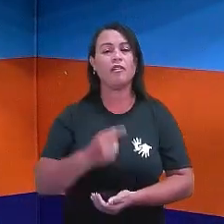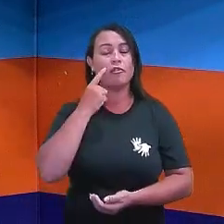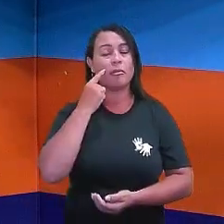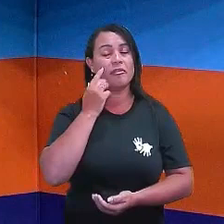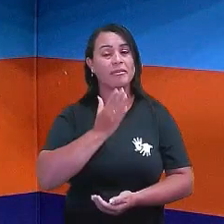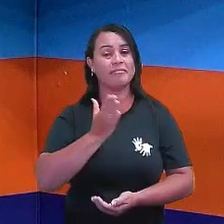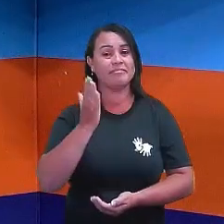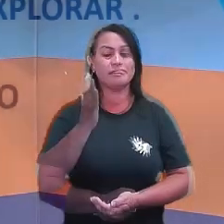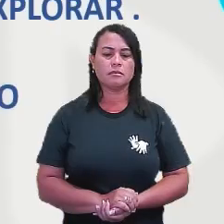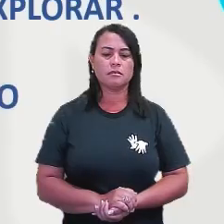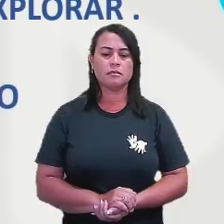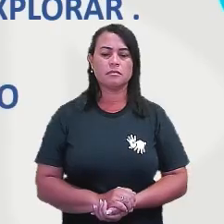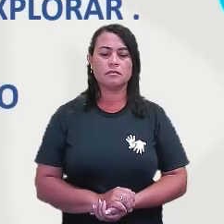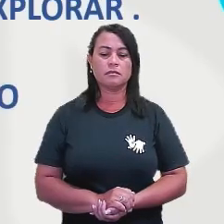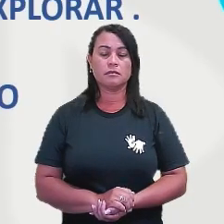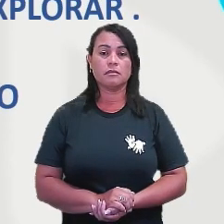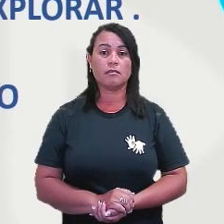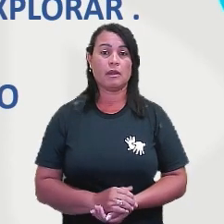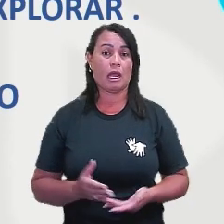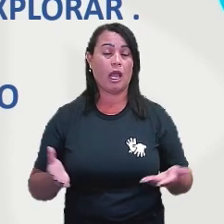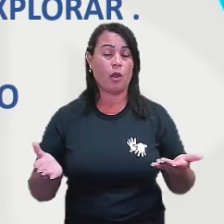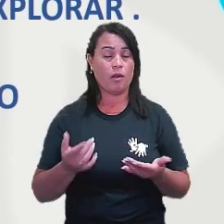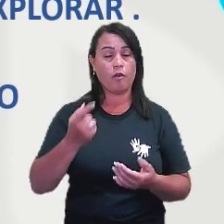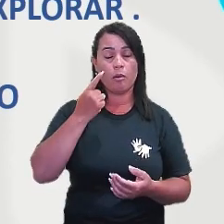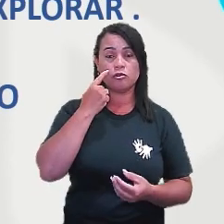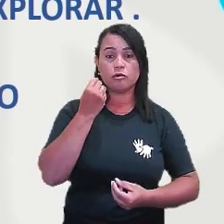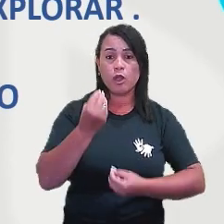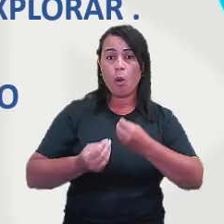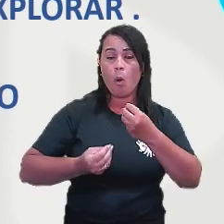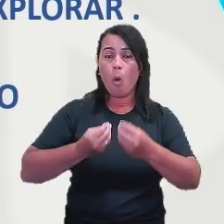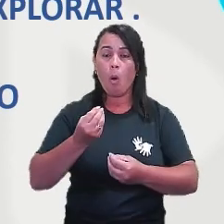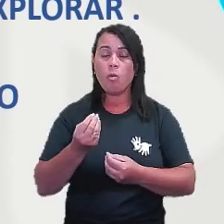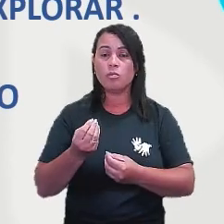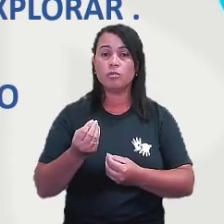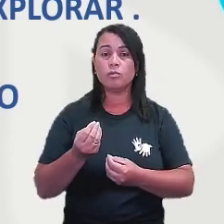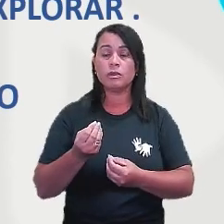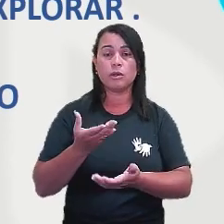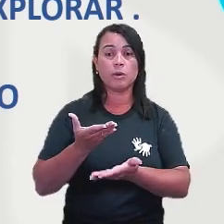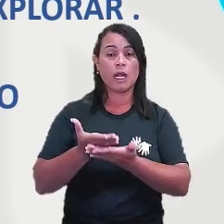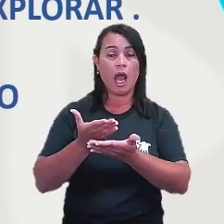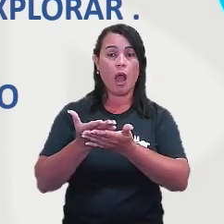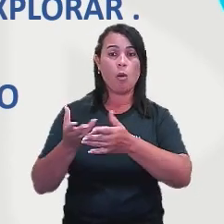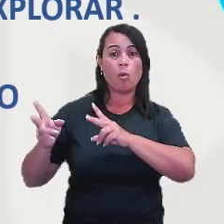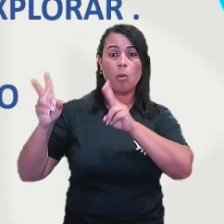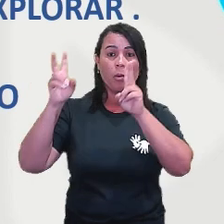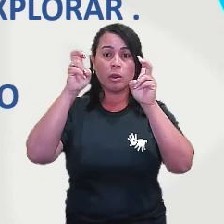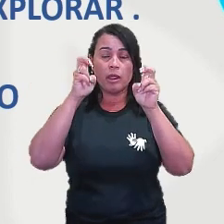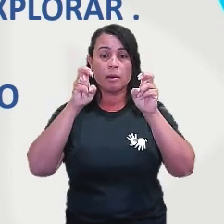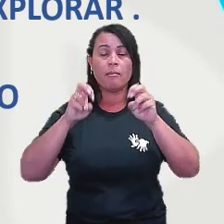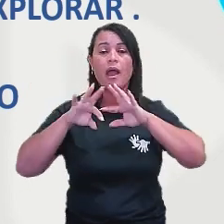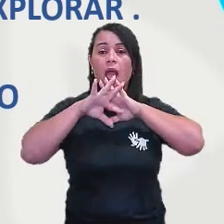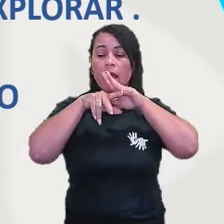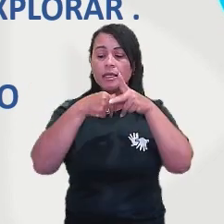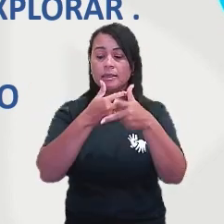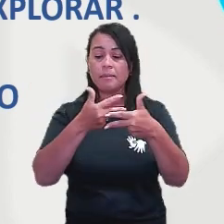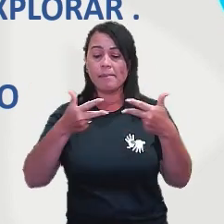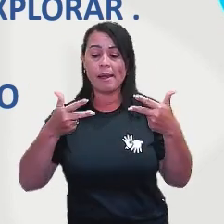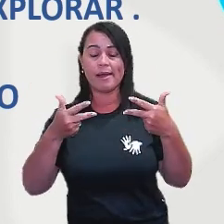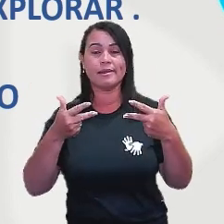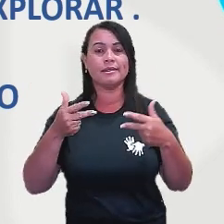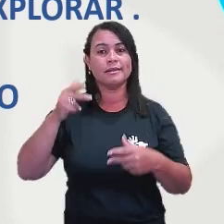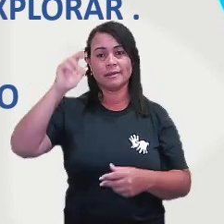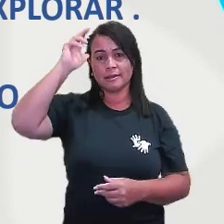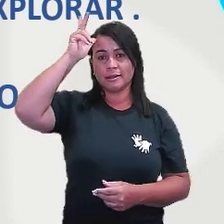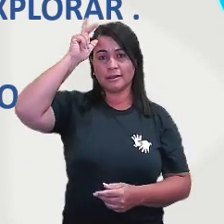lá? E o nosso fortalecimento pedagógico de hoje tem como tema Animais da África. Os campos